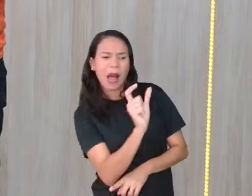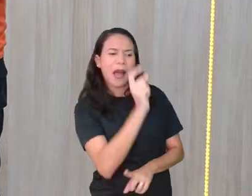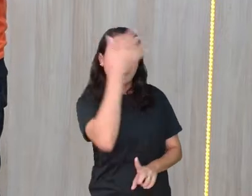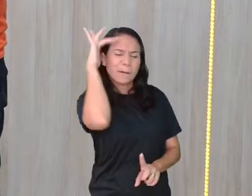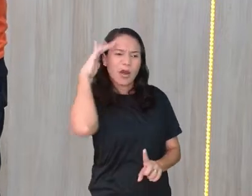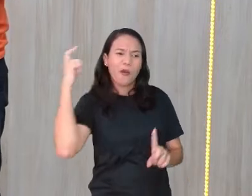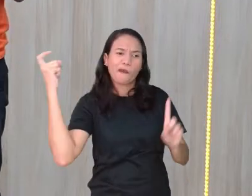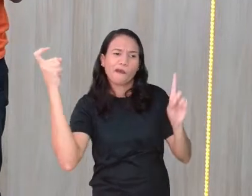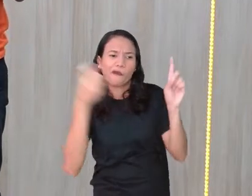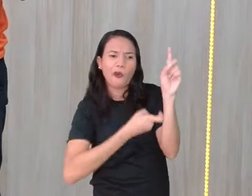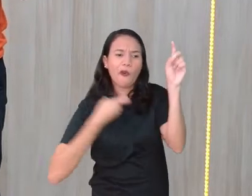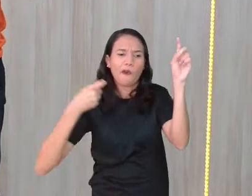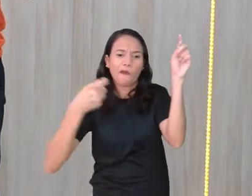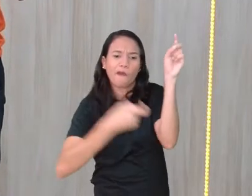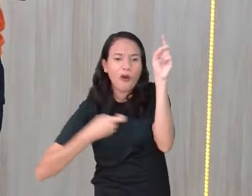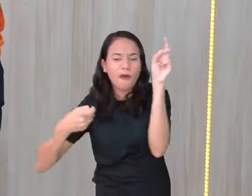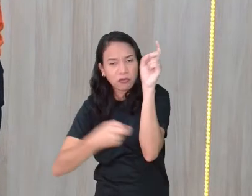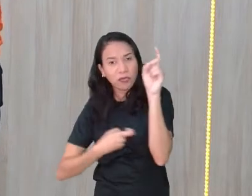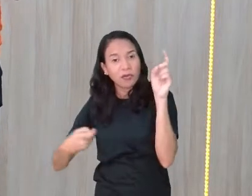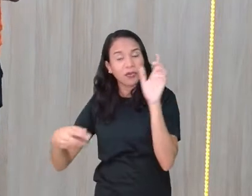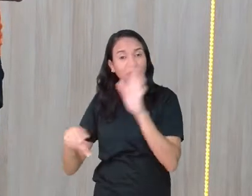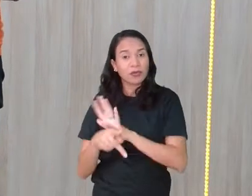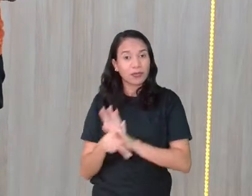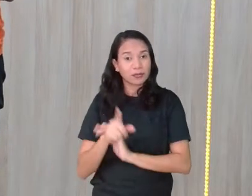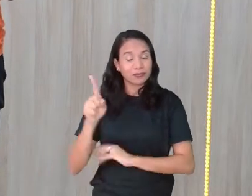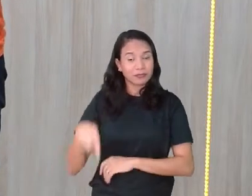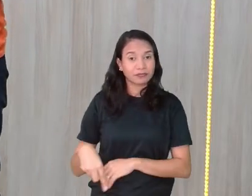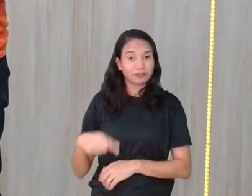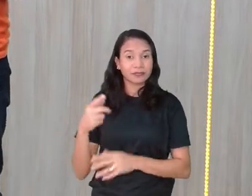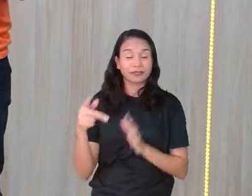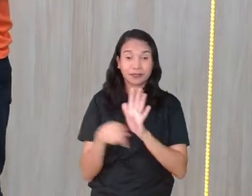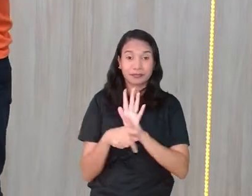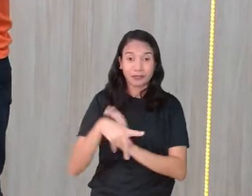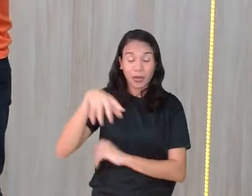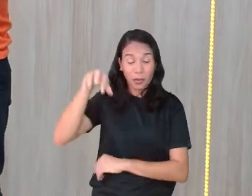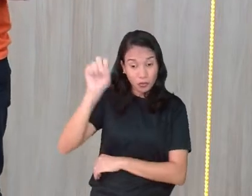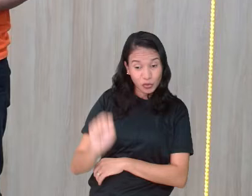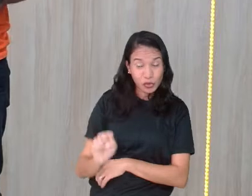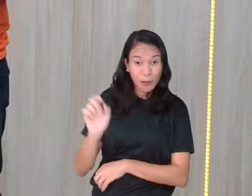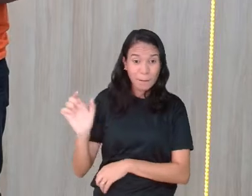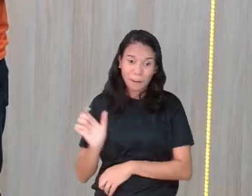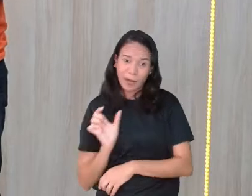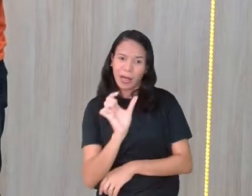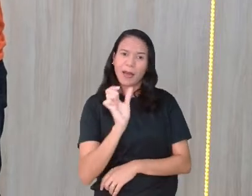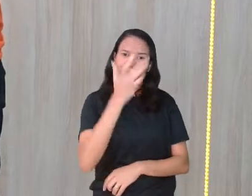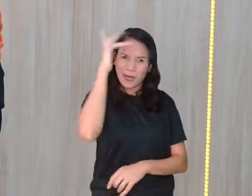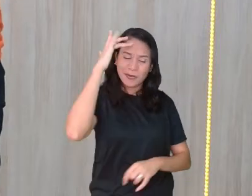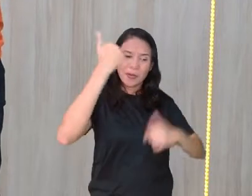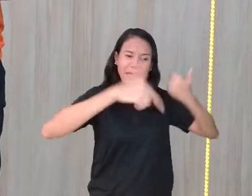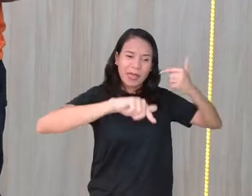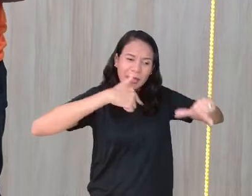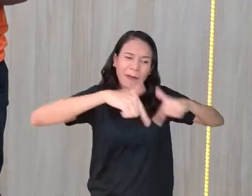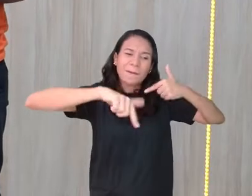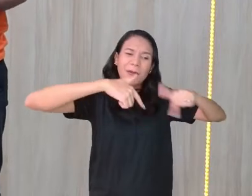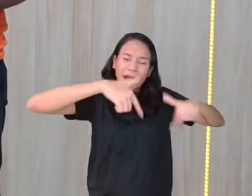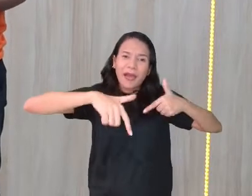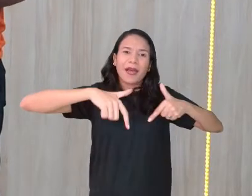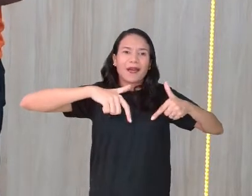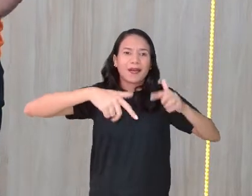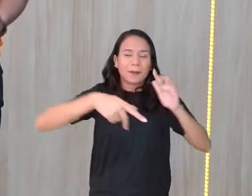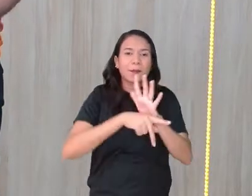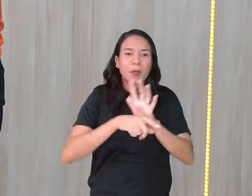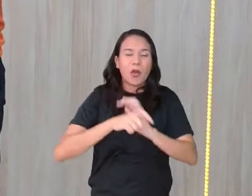venha mais do Sudeste, né, porque boia é mais comum, né? Isso. É porque essas pessoas que trabalham no canavial lá cortando a